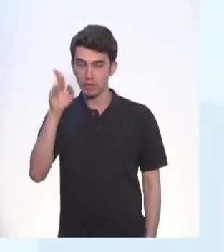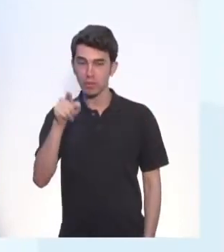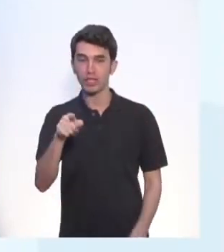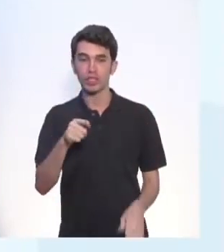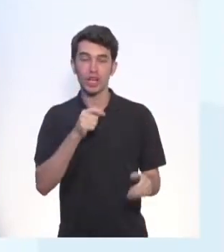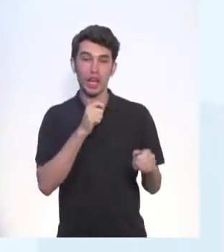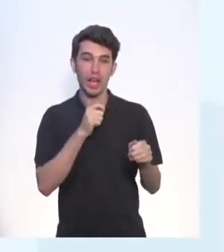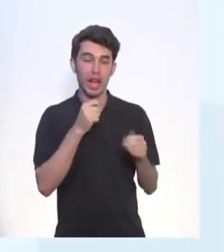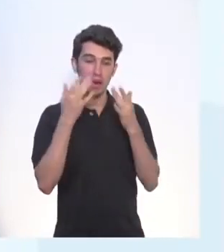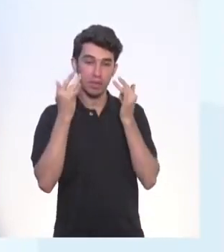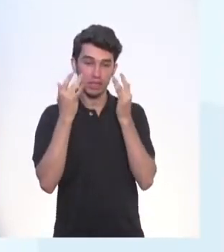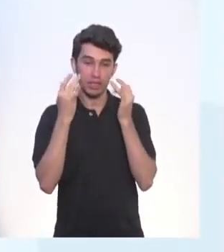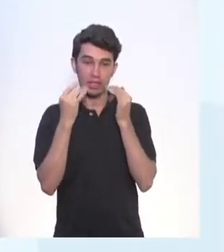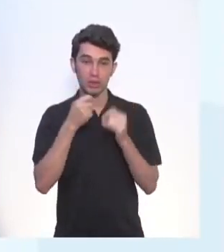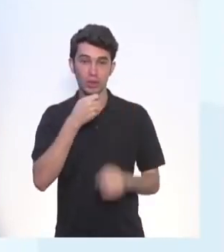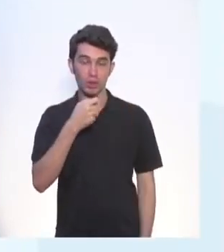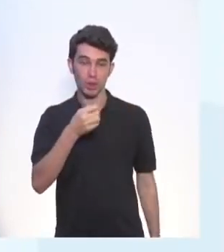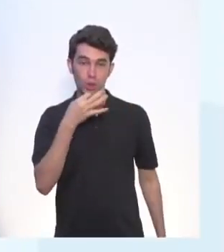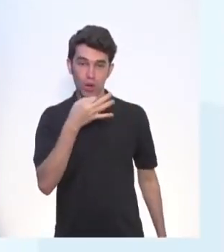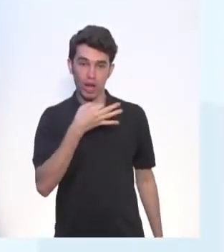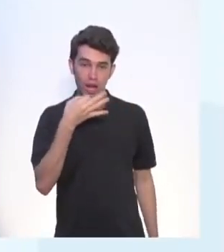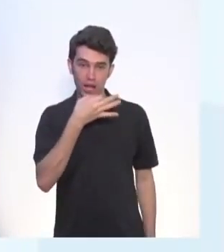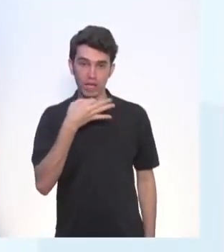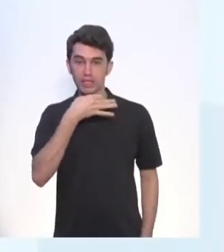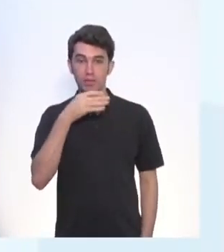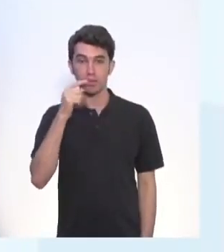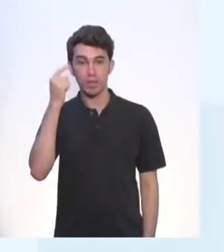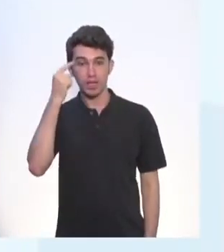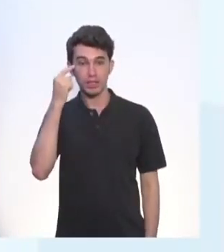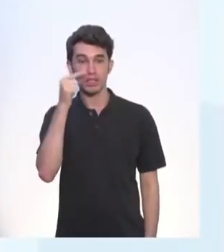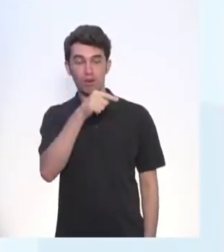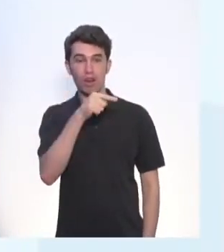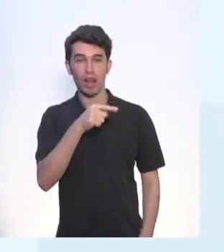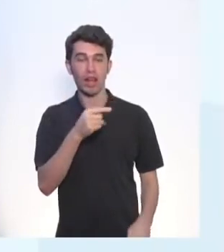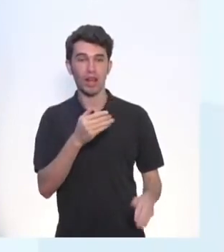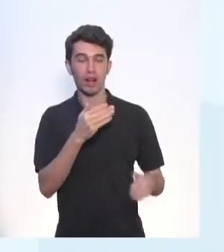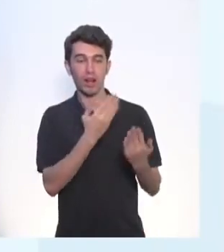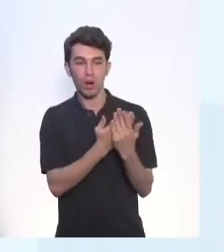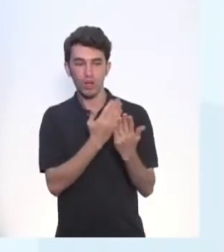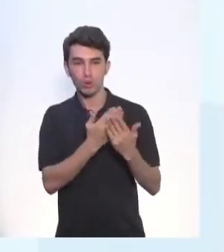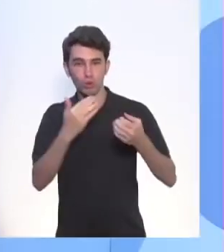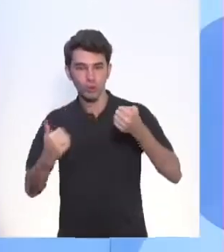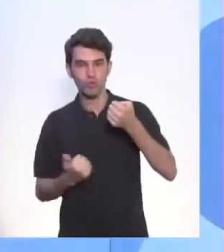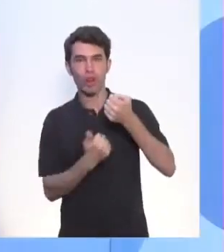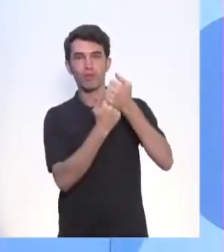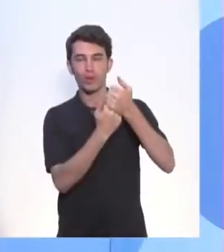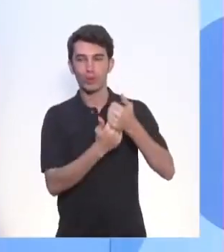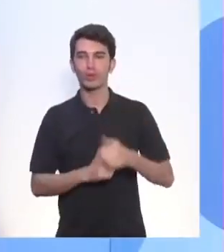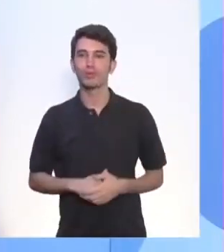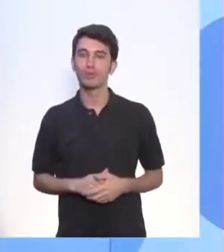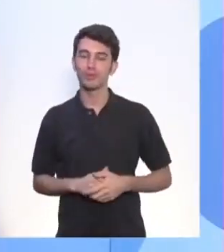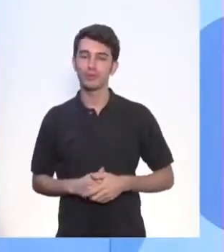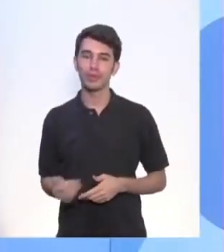apresentações orais, tendo em vista o apoio ao estudo. Então vamos à aula.